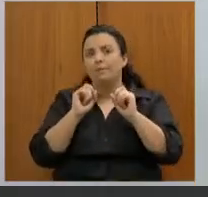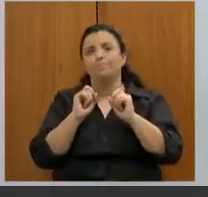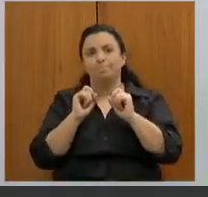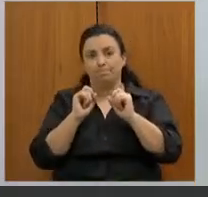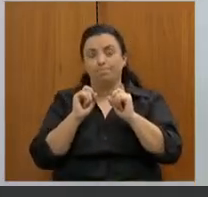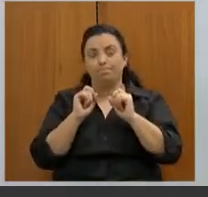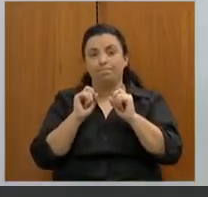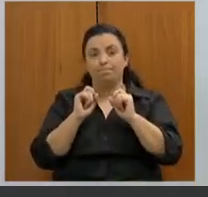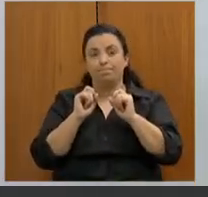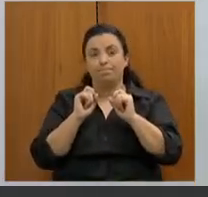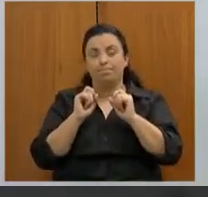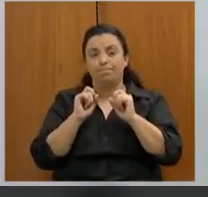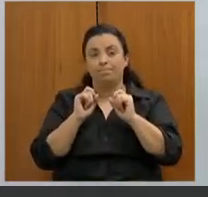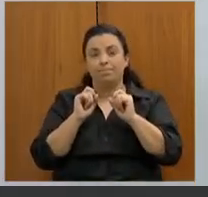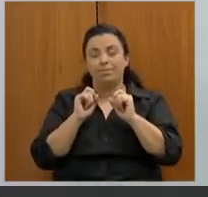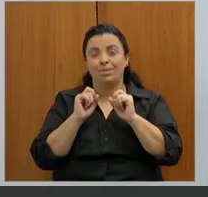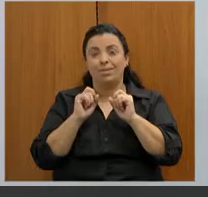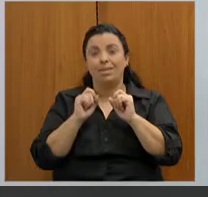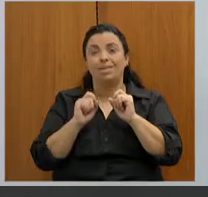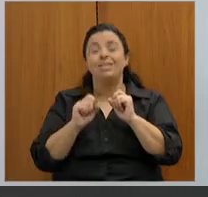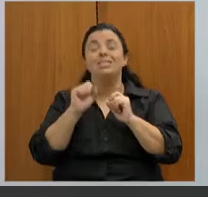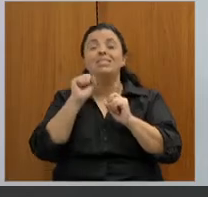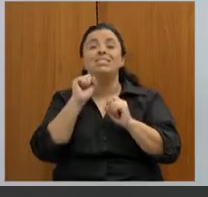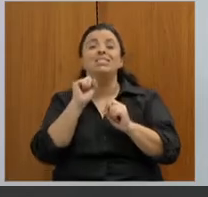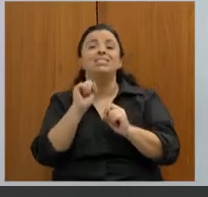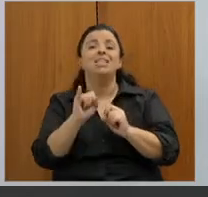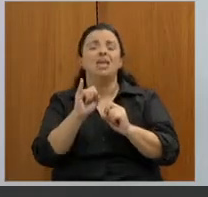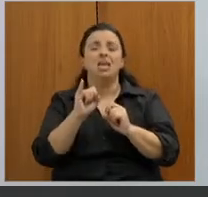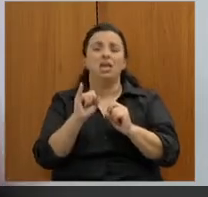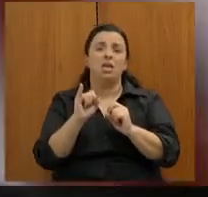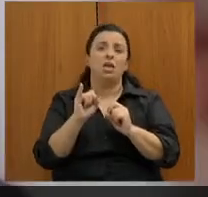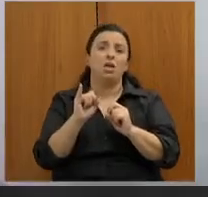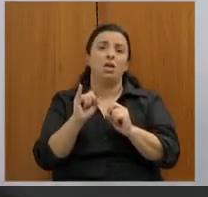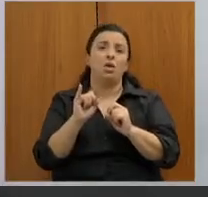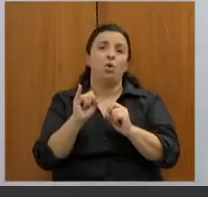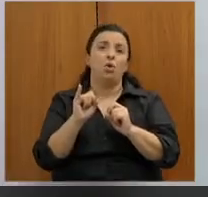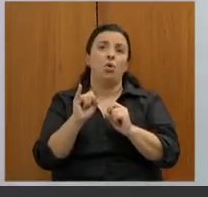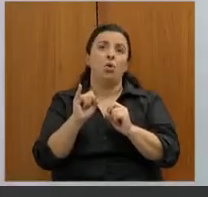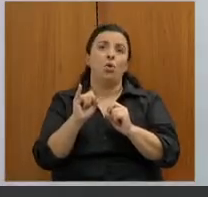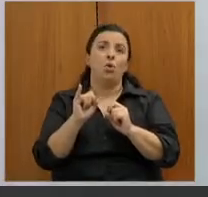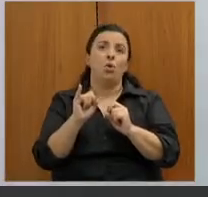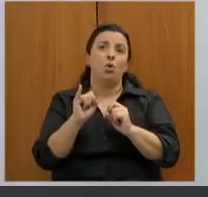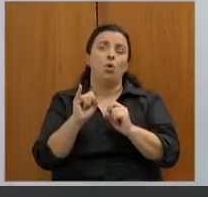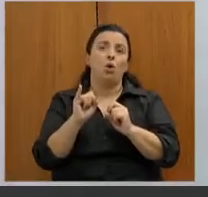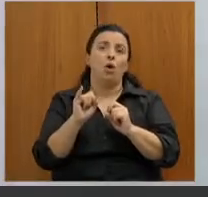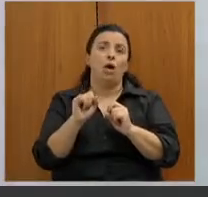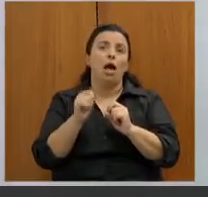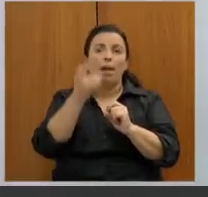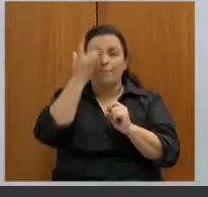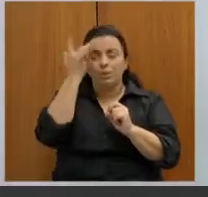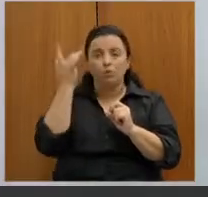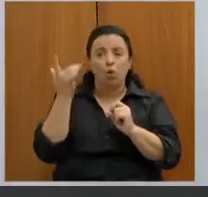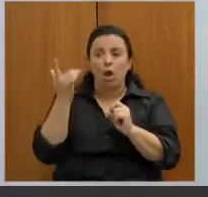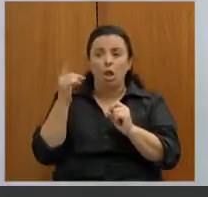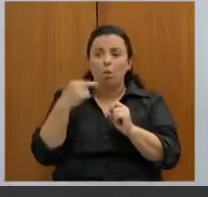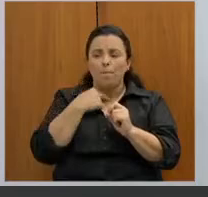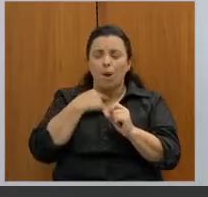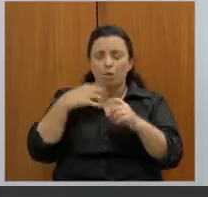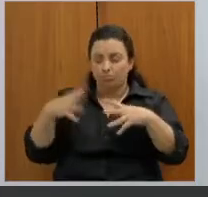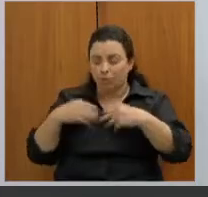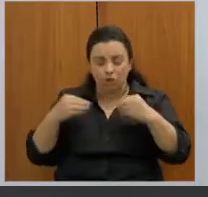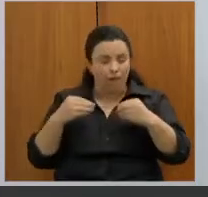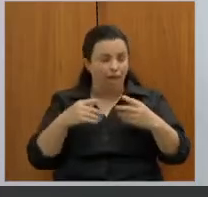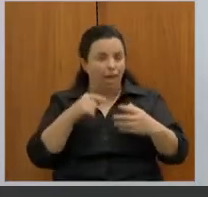que é criado né onde é aquela pessoa nem ela mesmo tenho direito de tocar